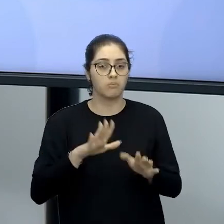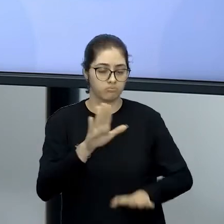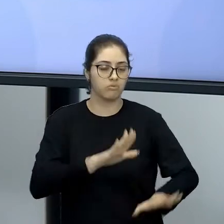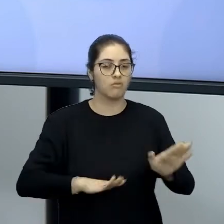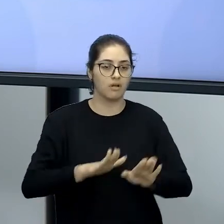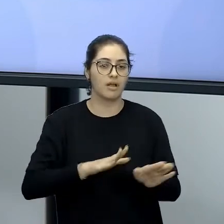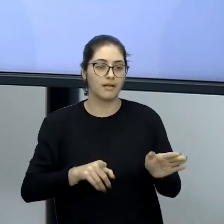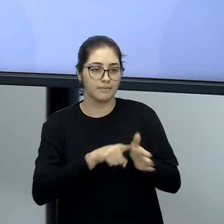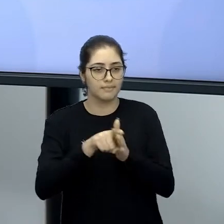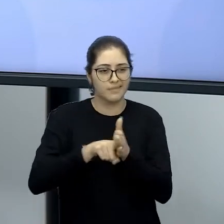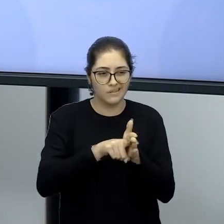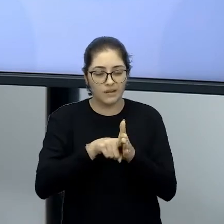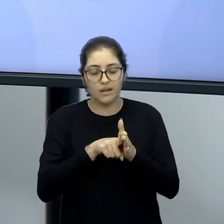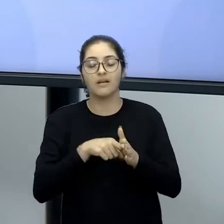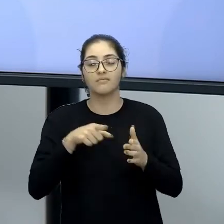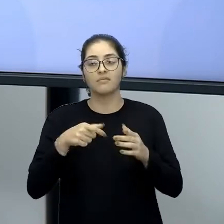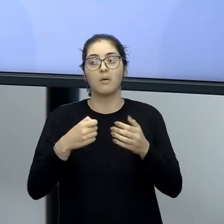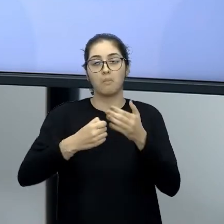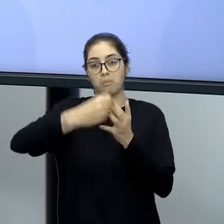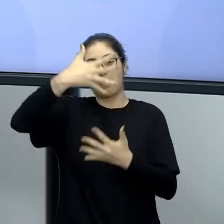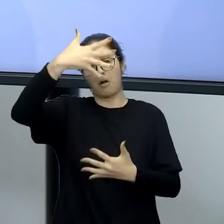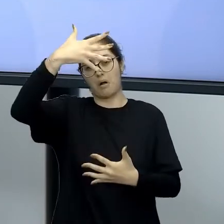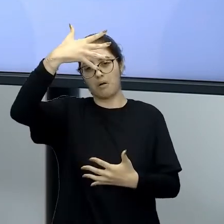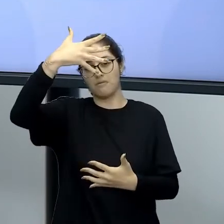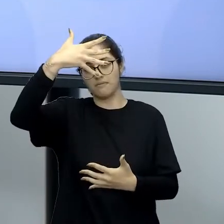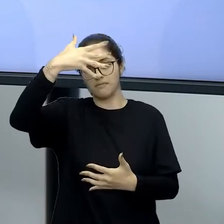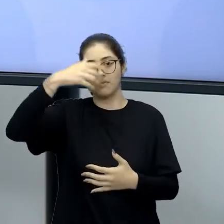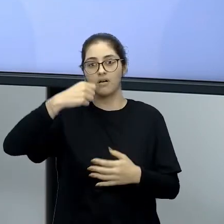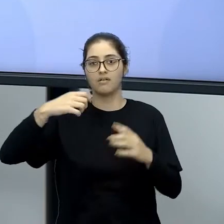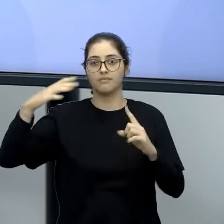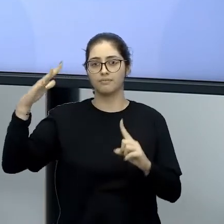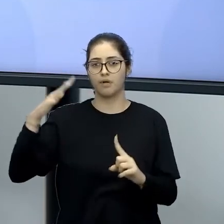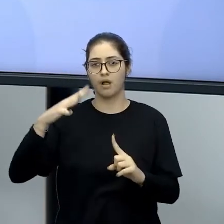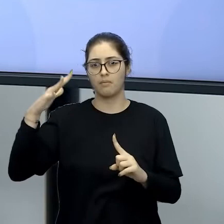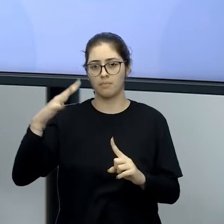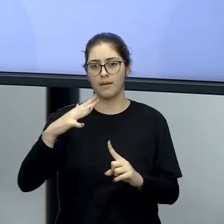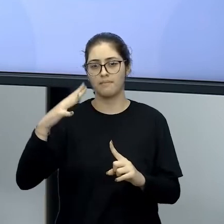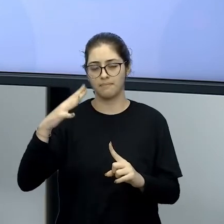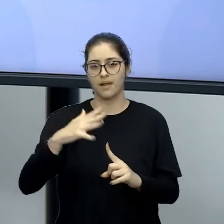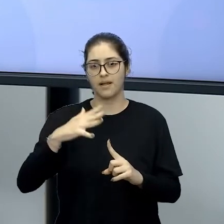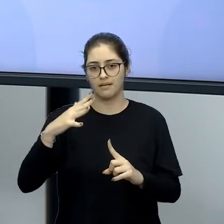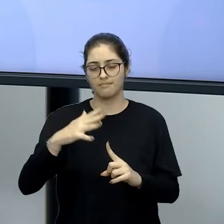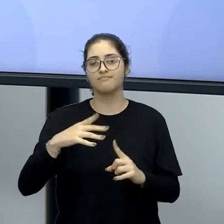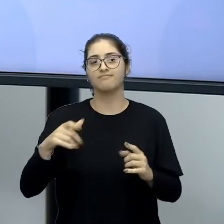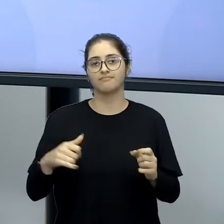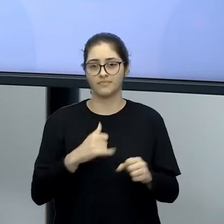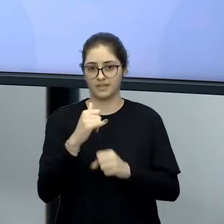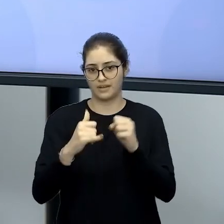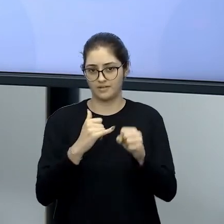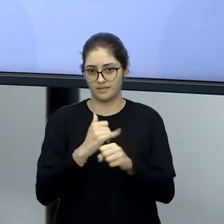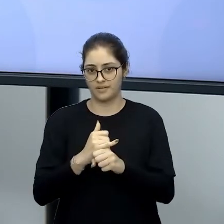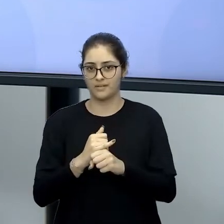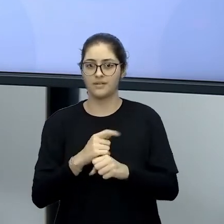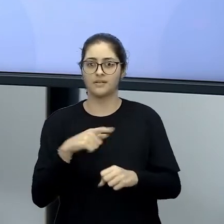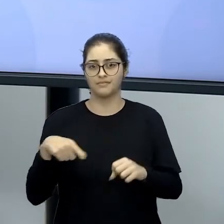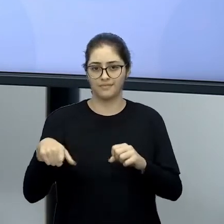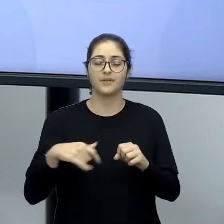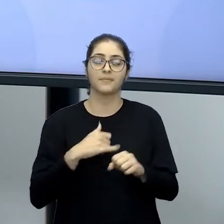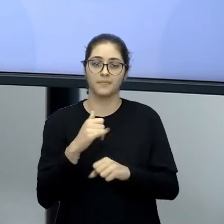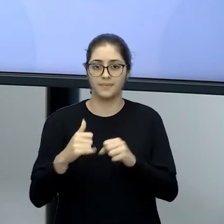porque vai aparecer aí. E essa influência na mídia, que também aí é um do nosso... a mídia, ela tá